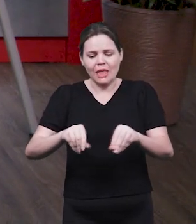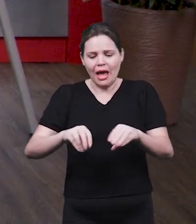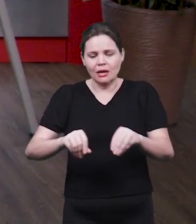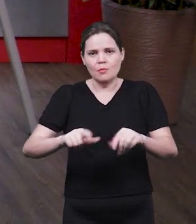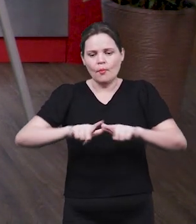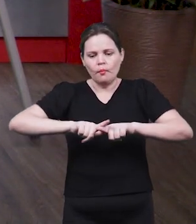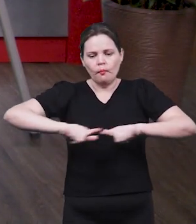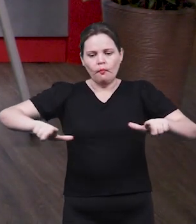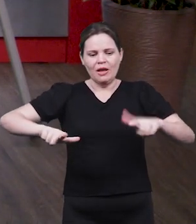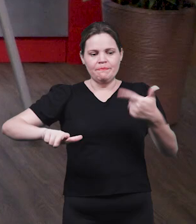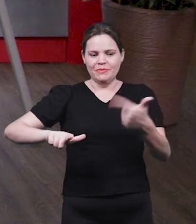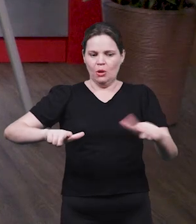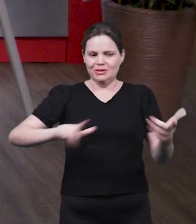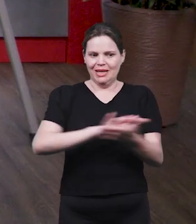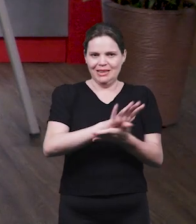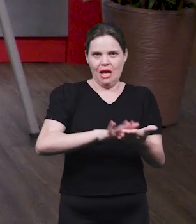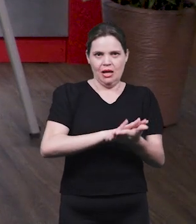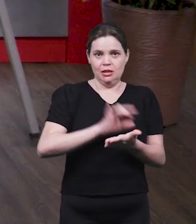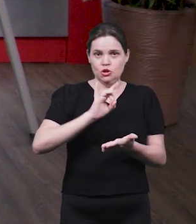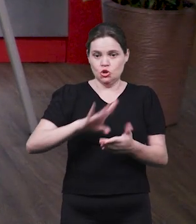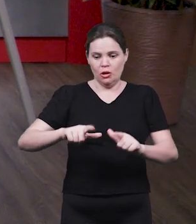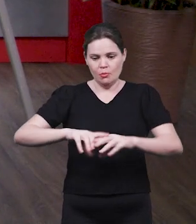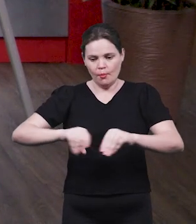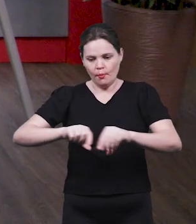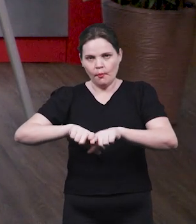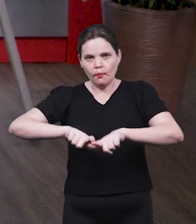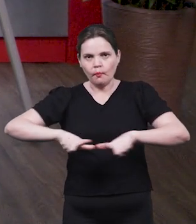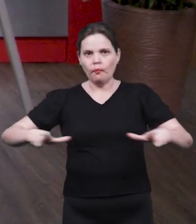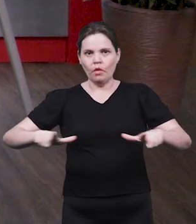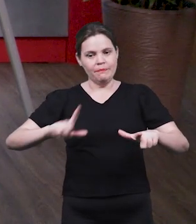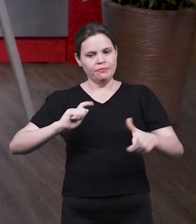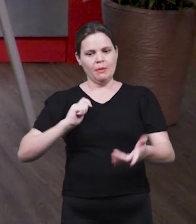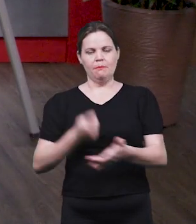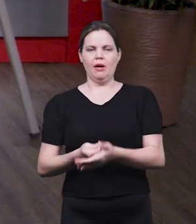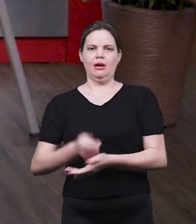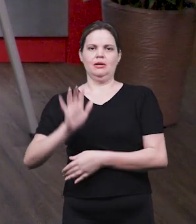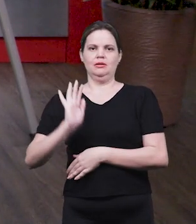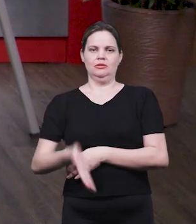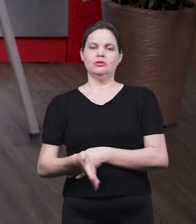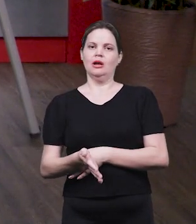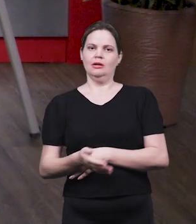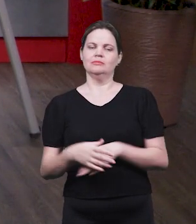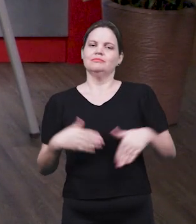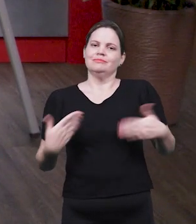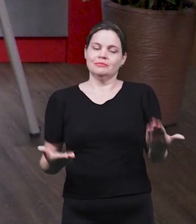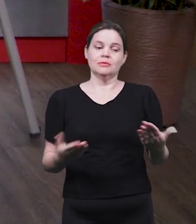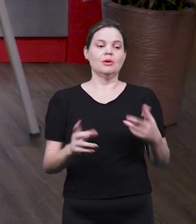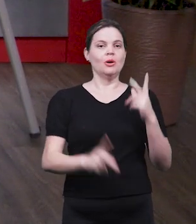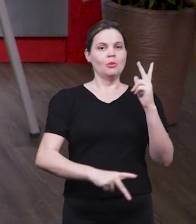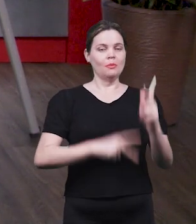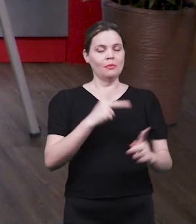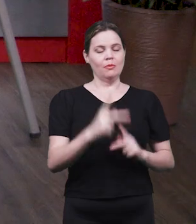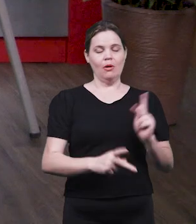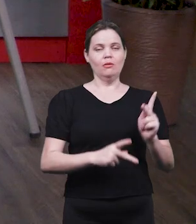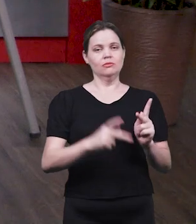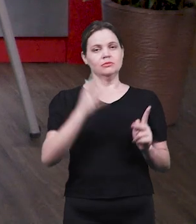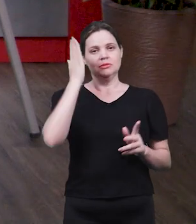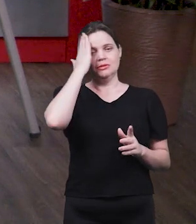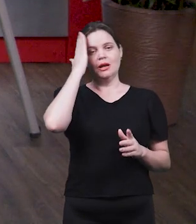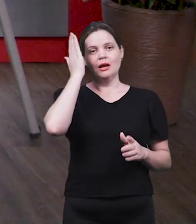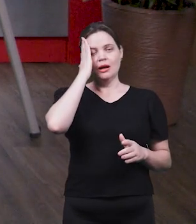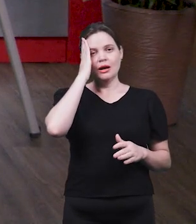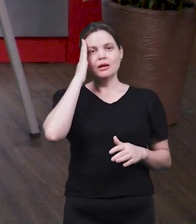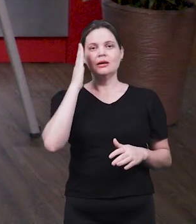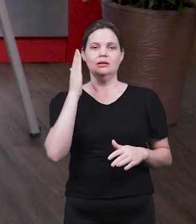benfeitorias existentes, né? Isso é uma demanda da população